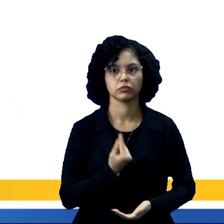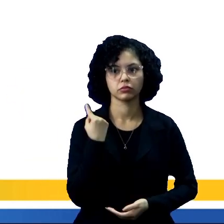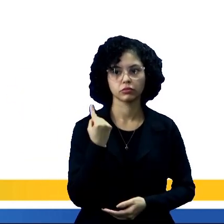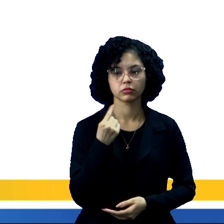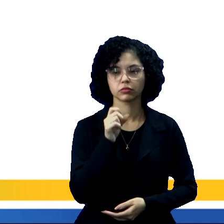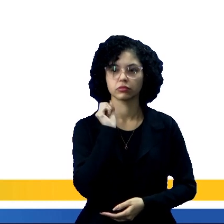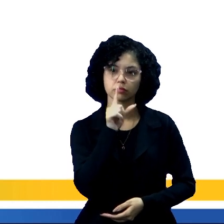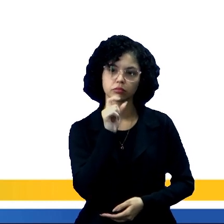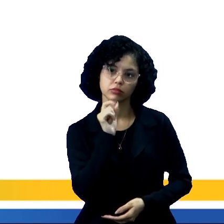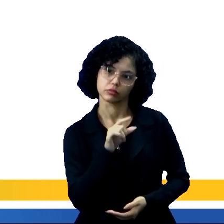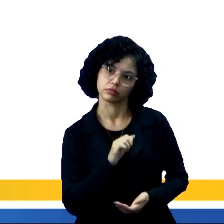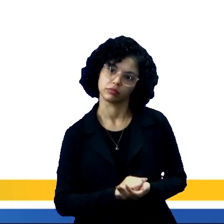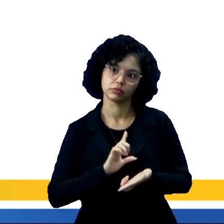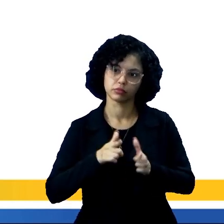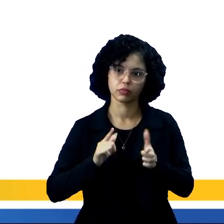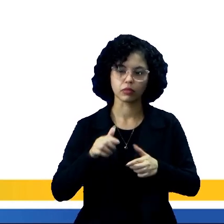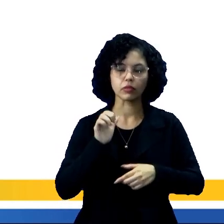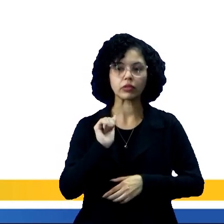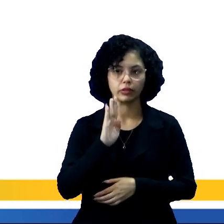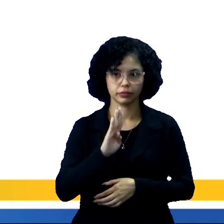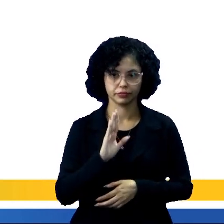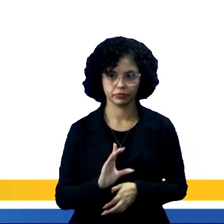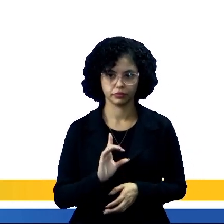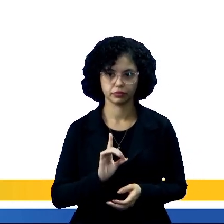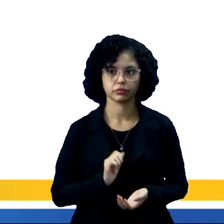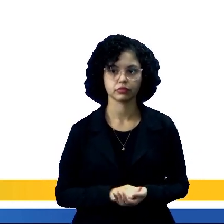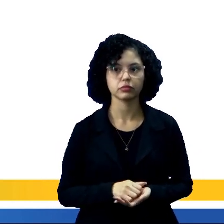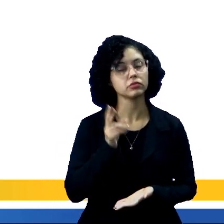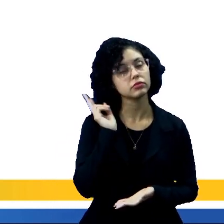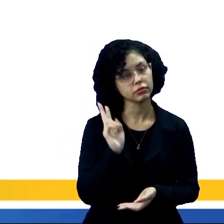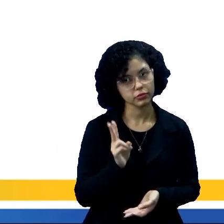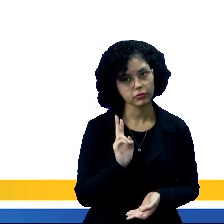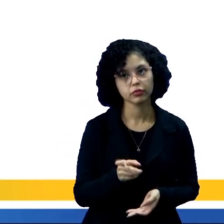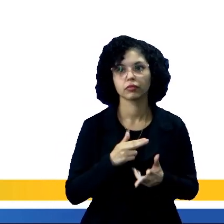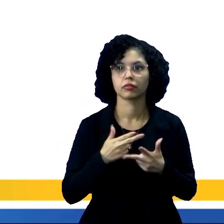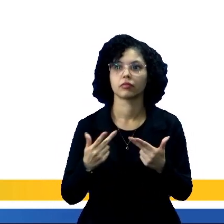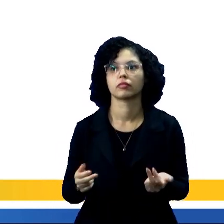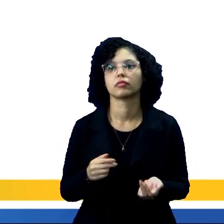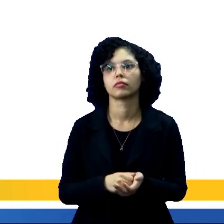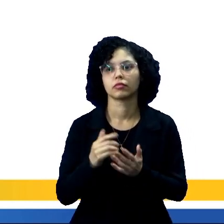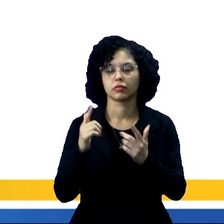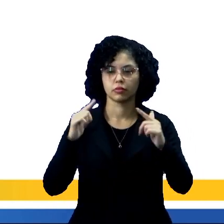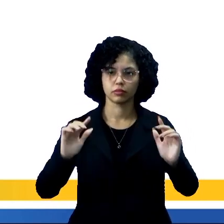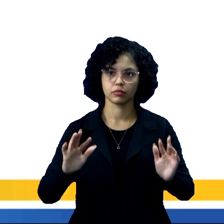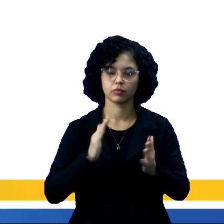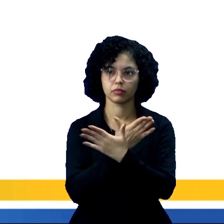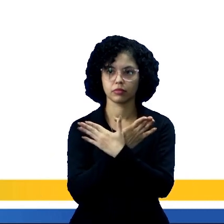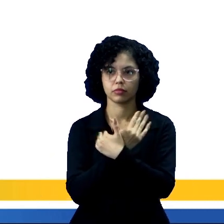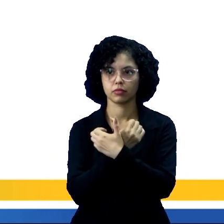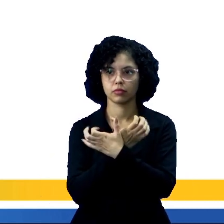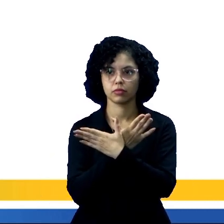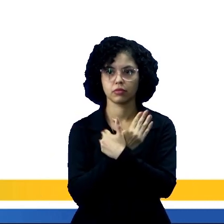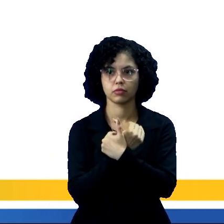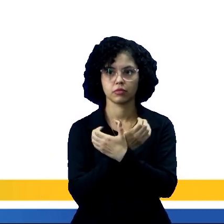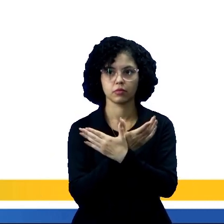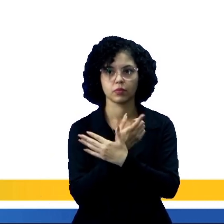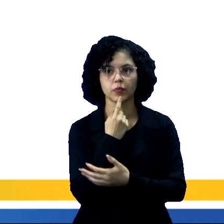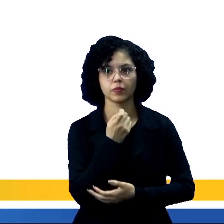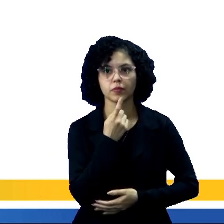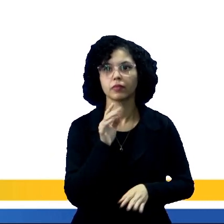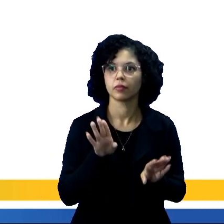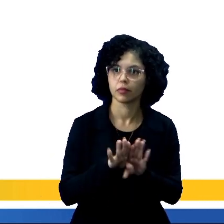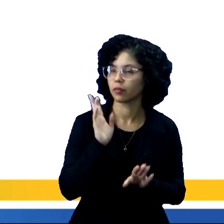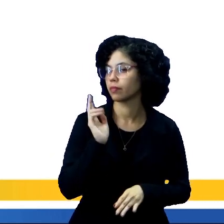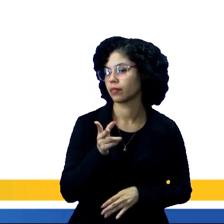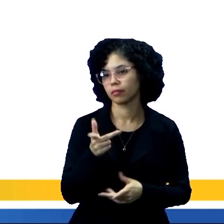azul, a letra A, B, C e D, se a gente colocar no espelho o lado vermelho,